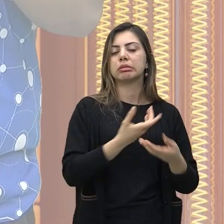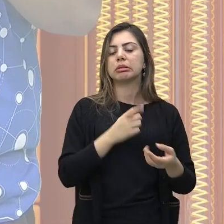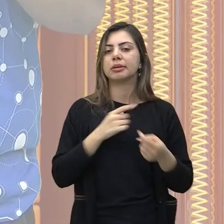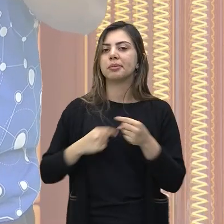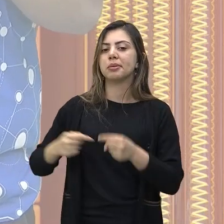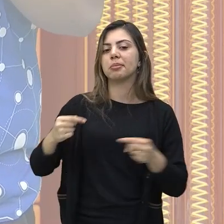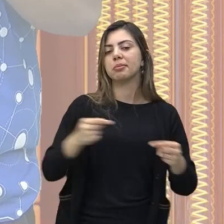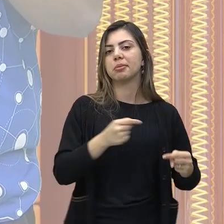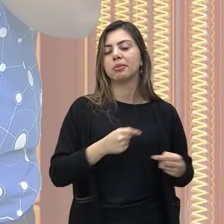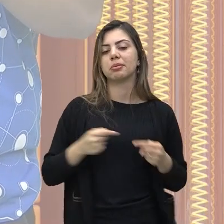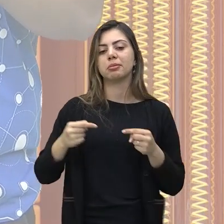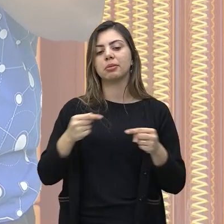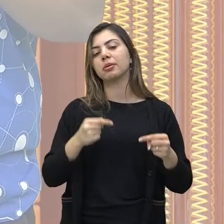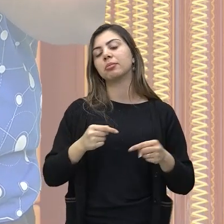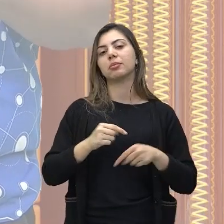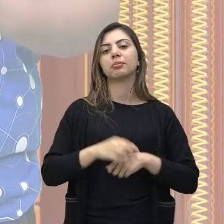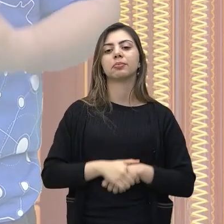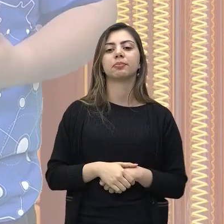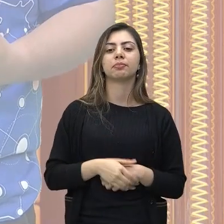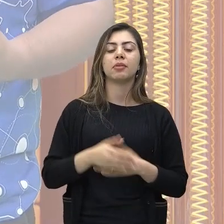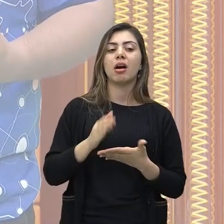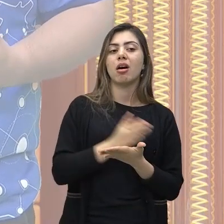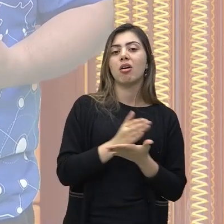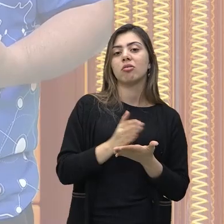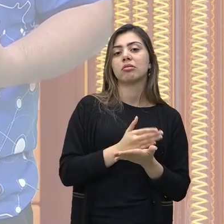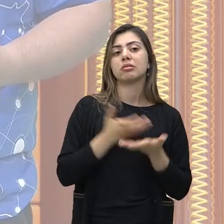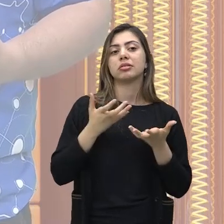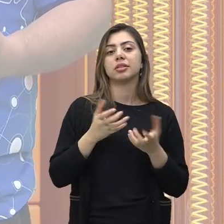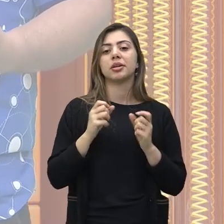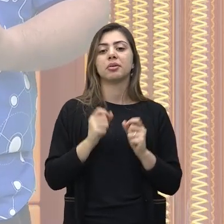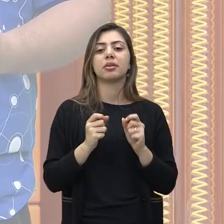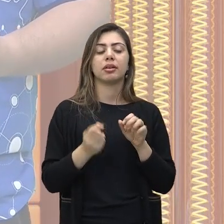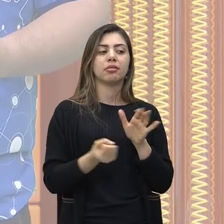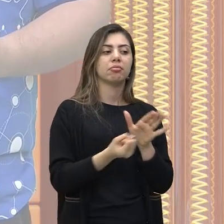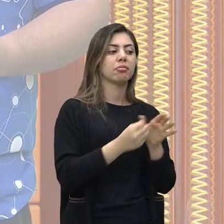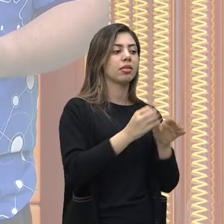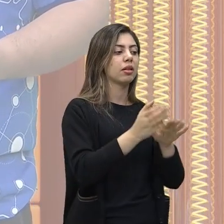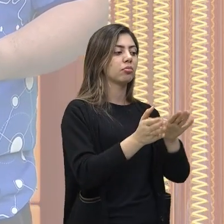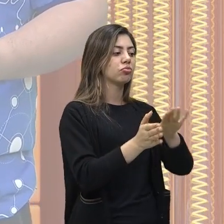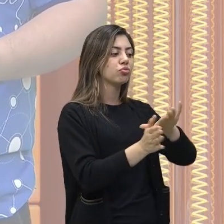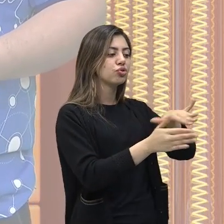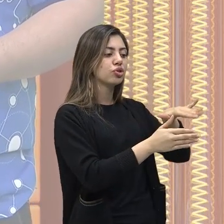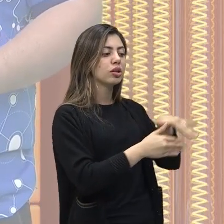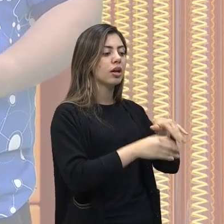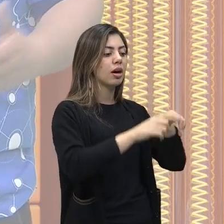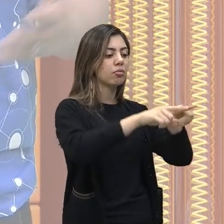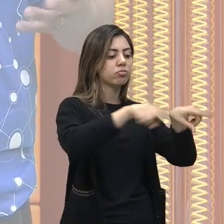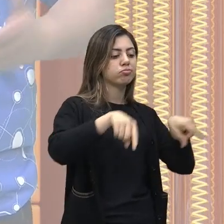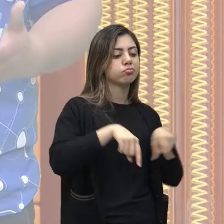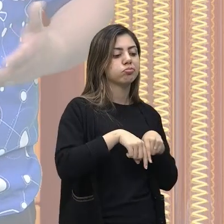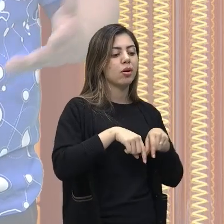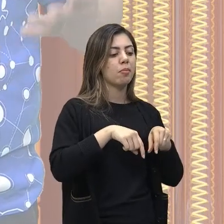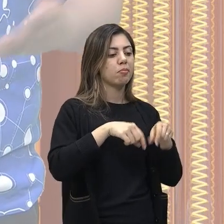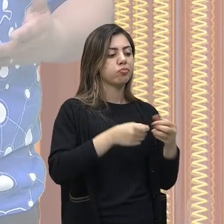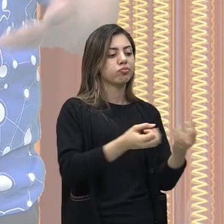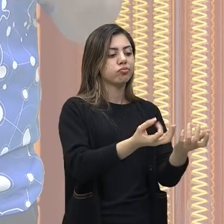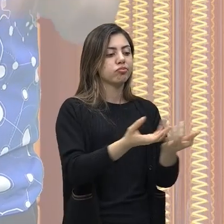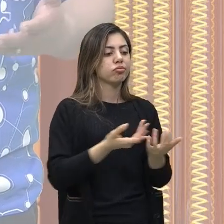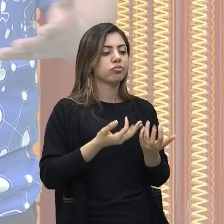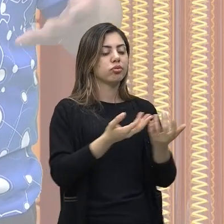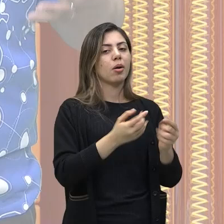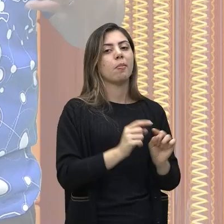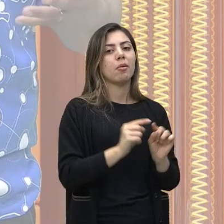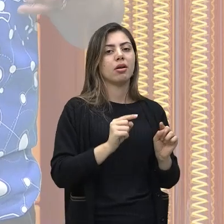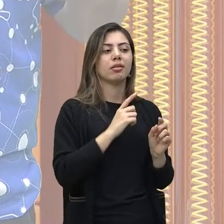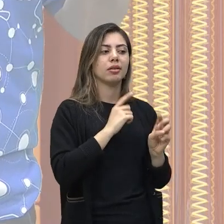interesses ali em relação às terras. Alguns querendo transformar em pastos ou então em sistema de agricultura, e os indígenas querendo voltar a